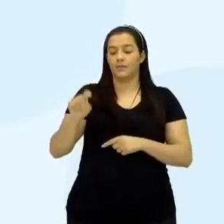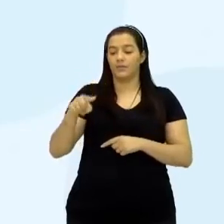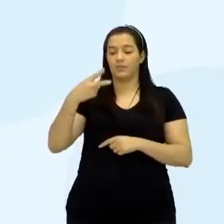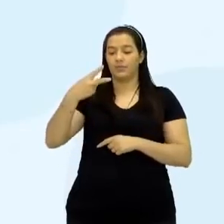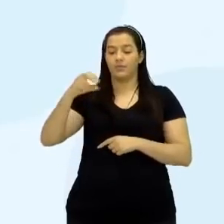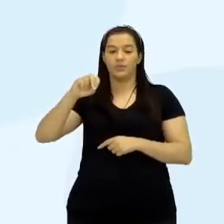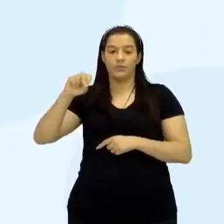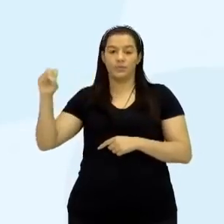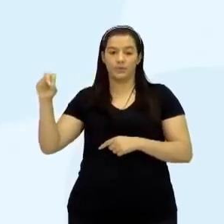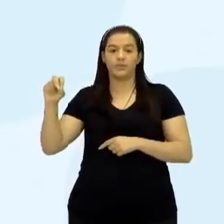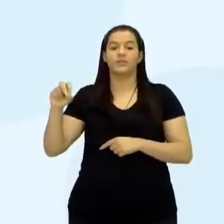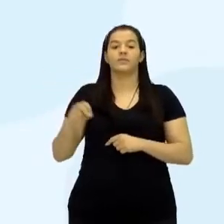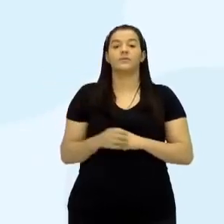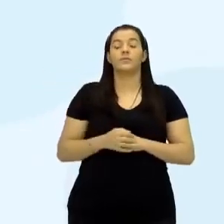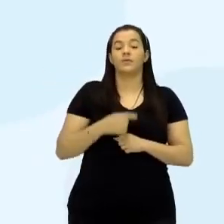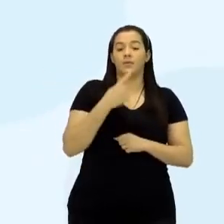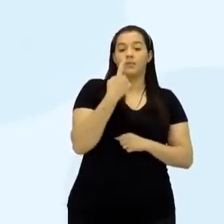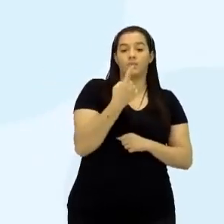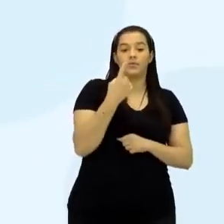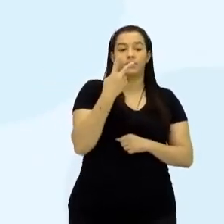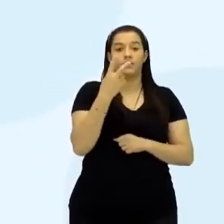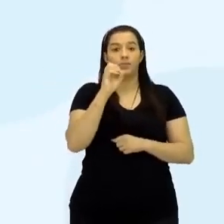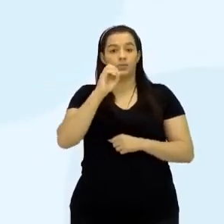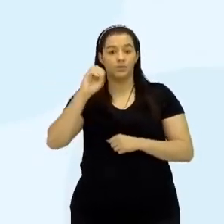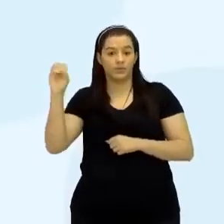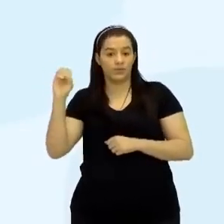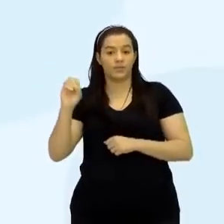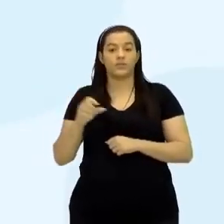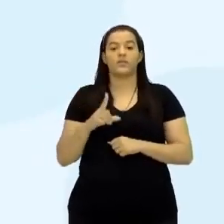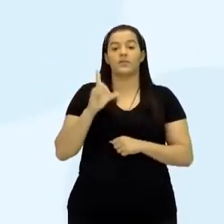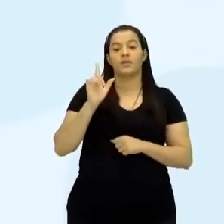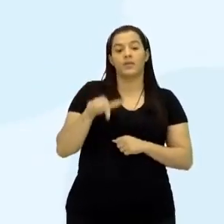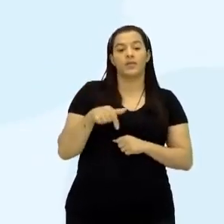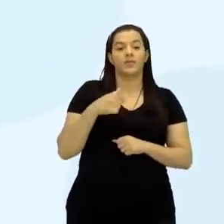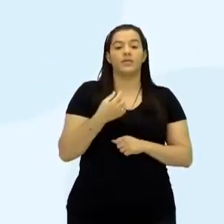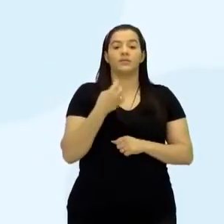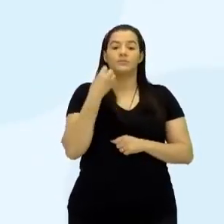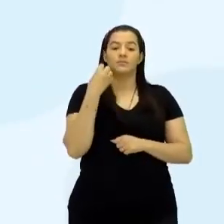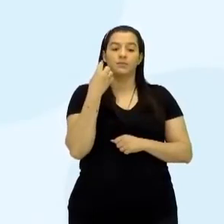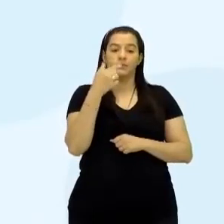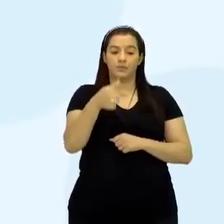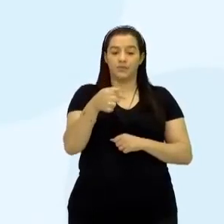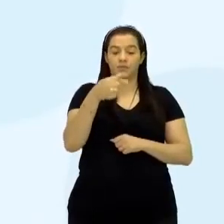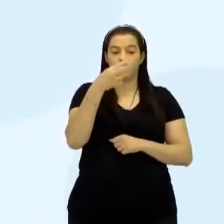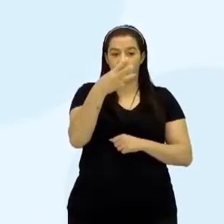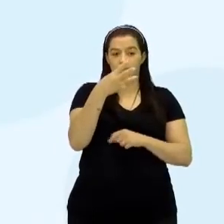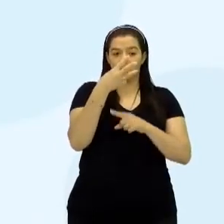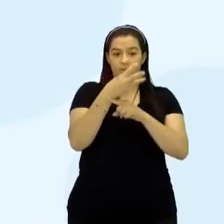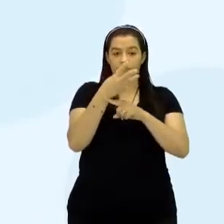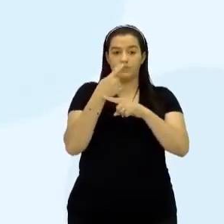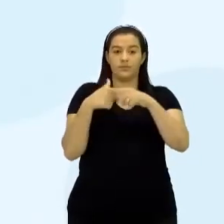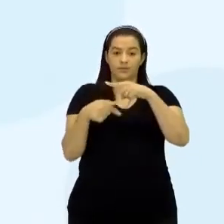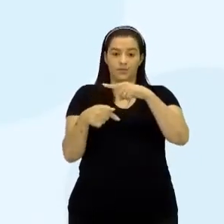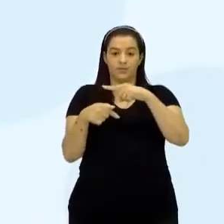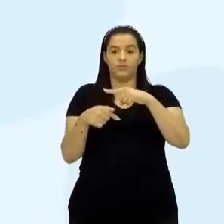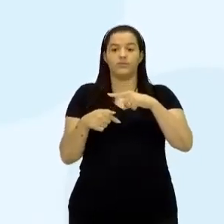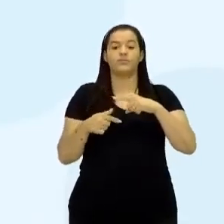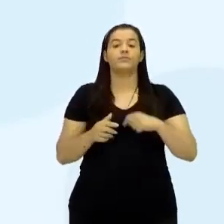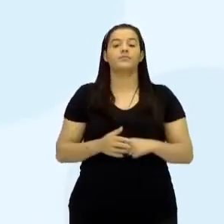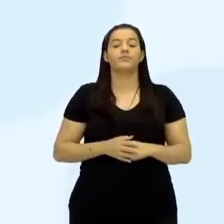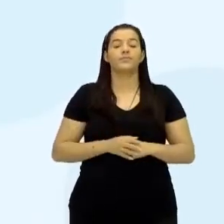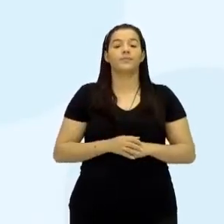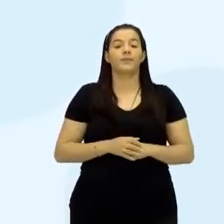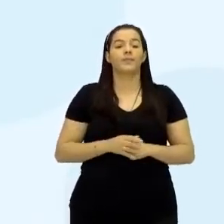dizer que 1.200 é 3/7 de 2.800. Fica calminho aí que você vai fazer já já,